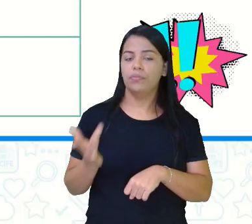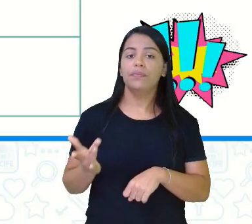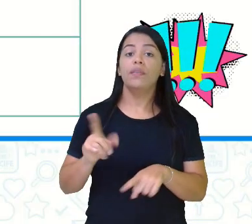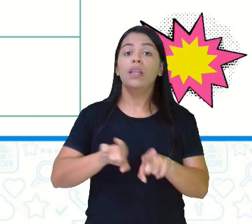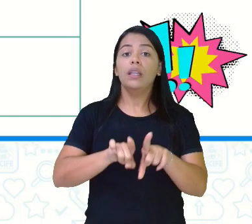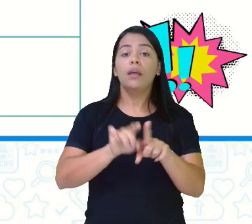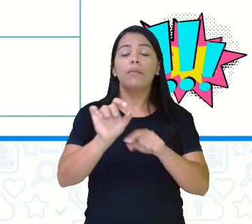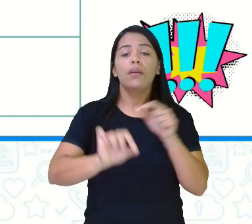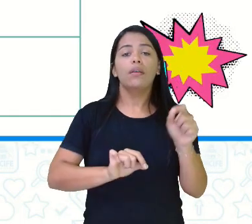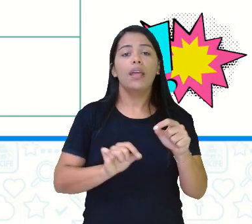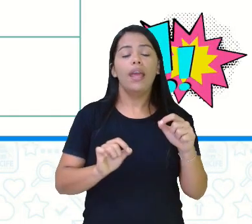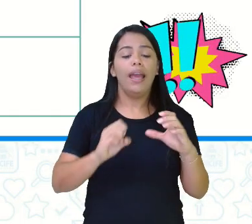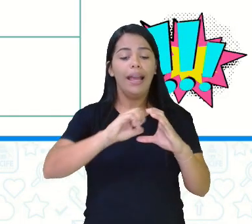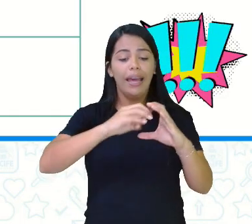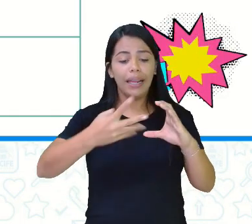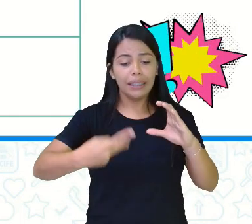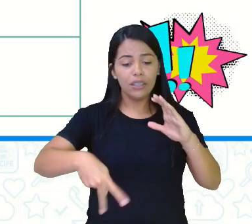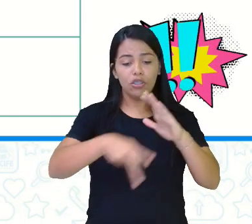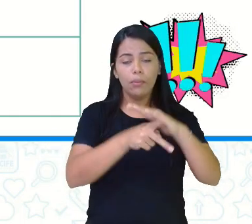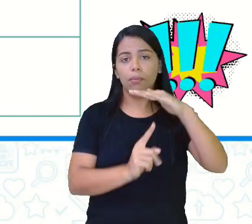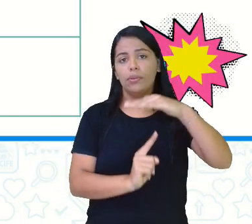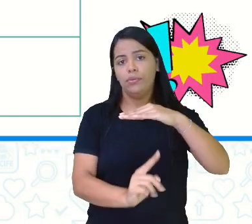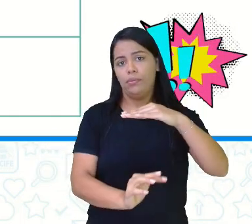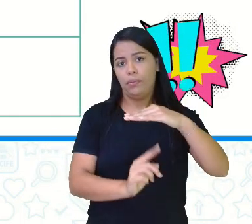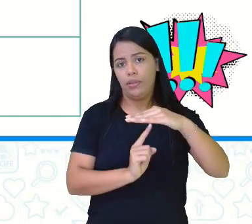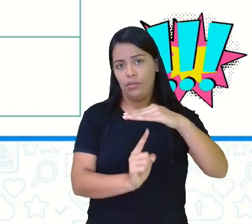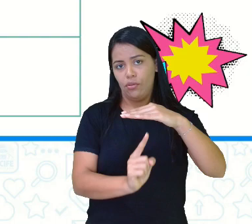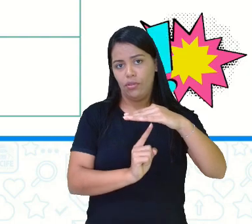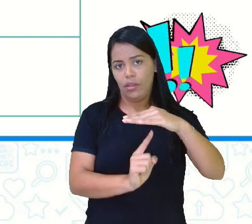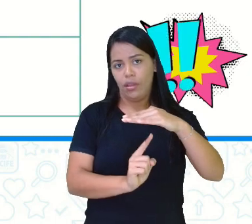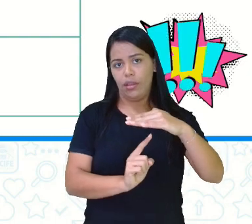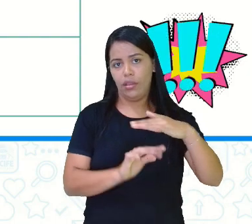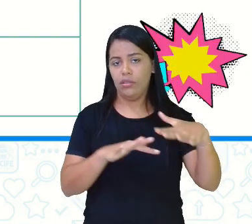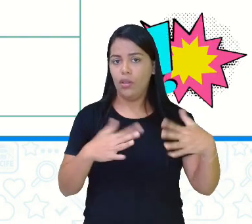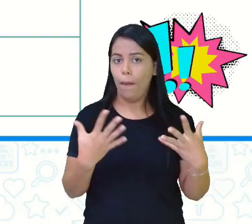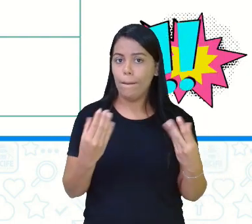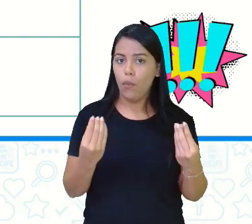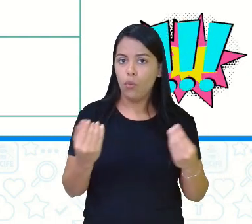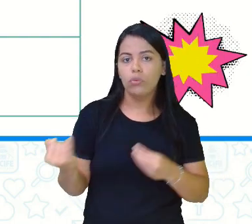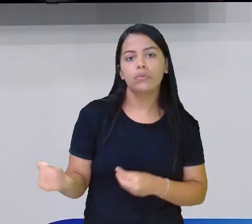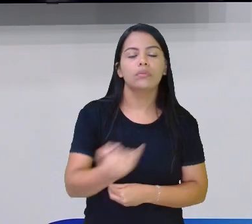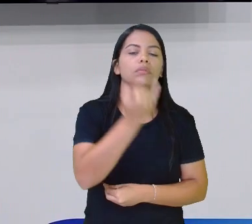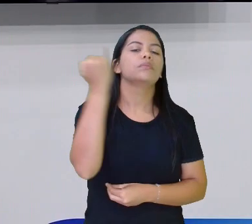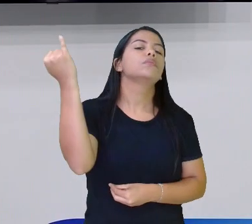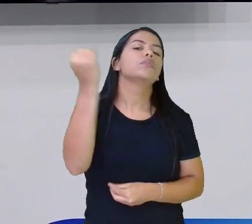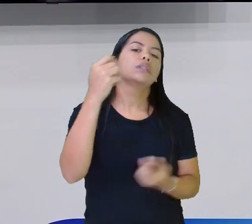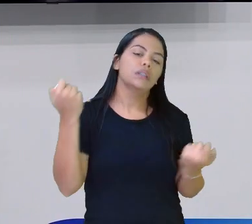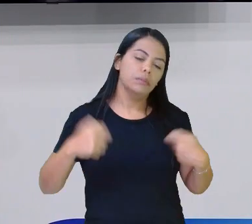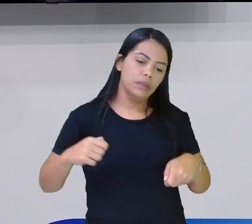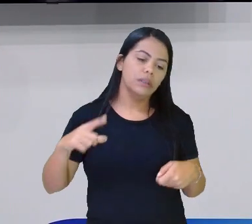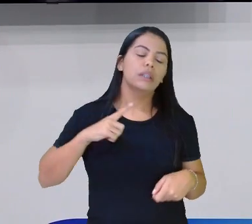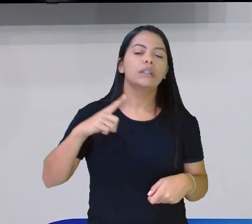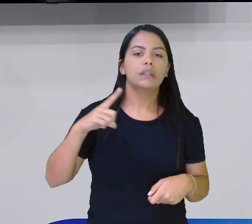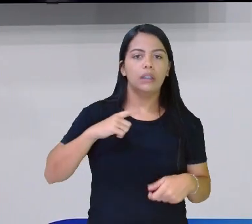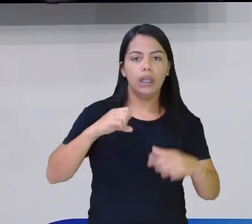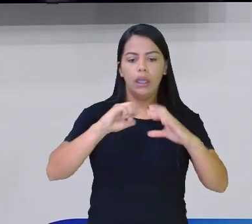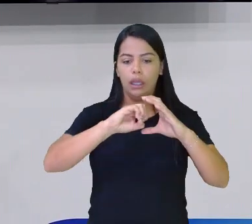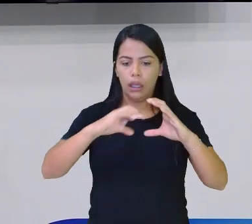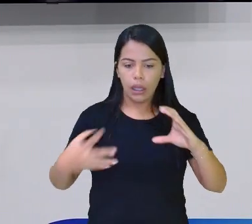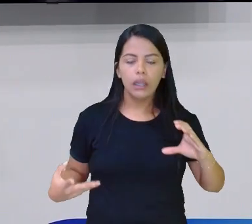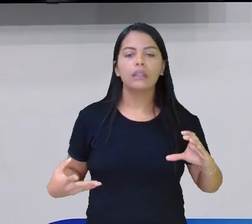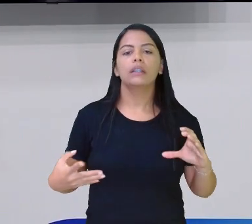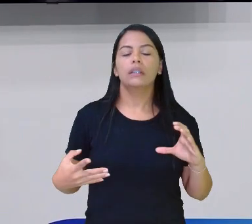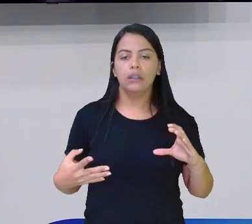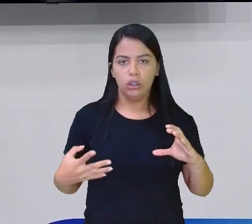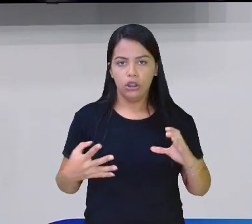Característica dos personagens. Então, é muito importante, tá? Tem as características físicas, é alto, é